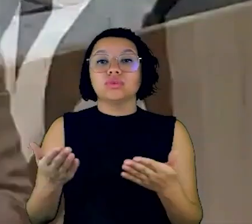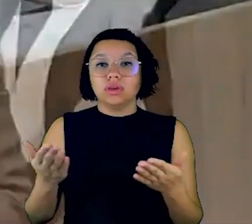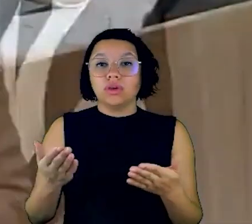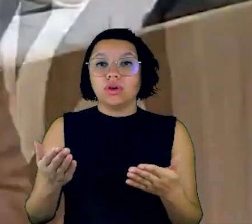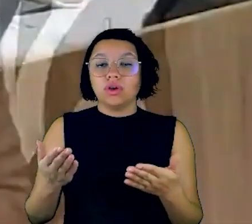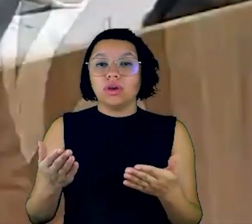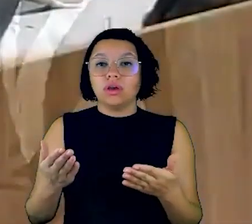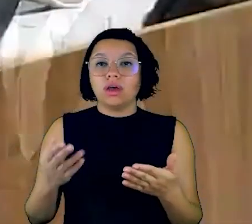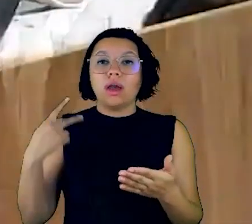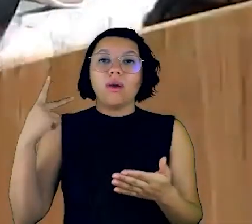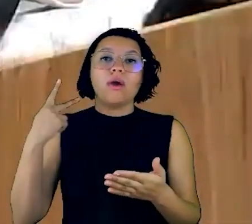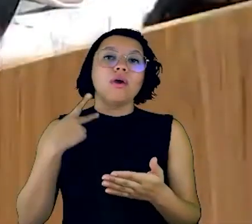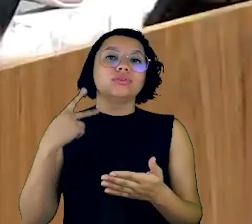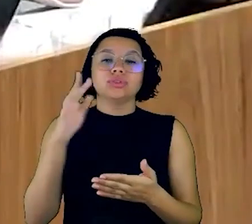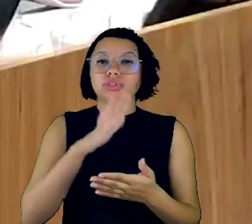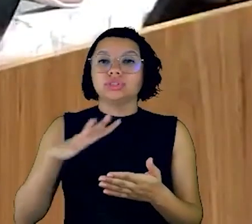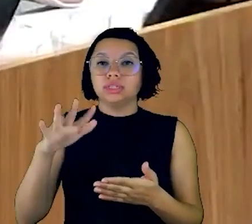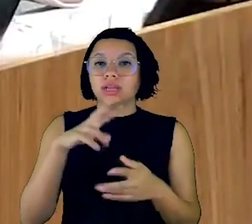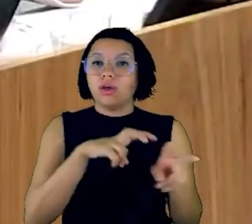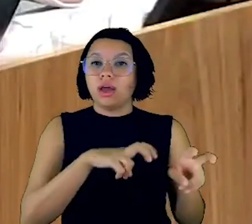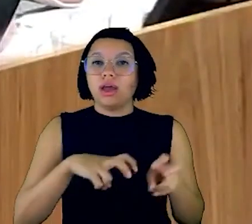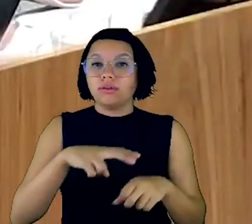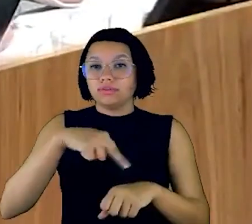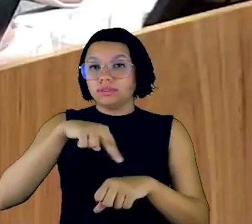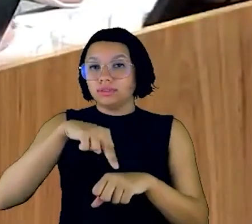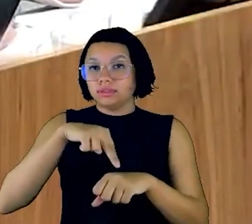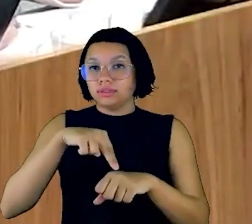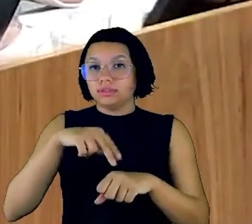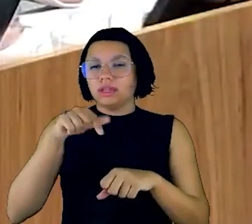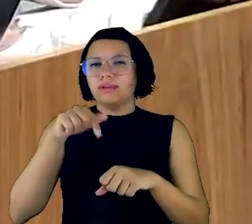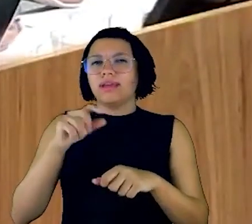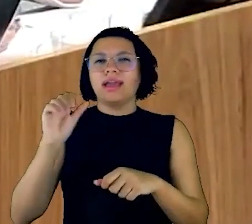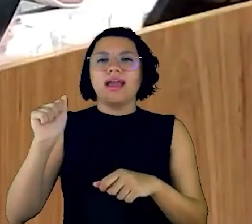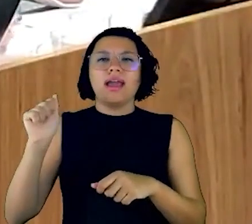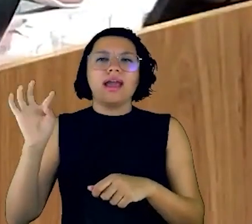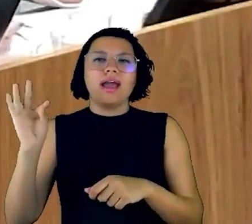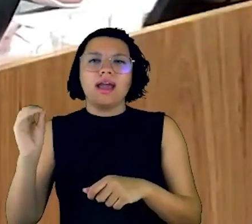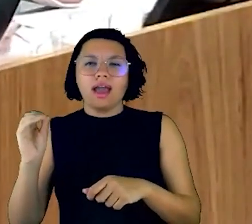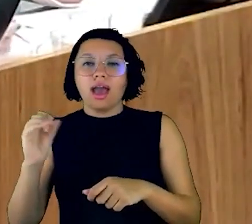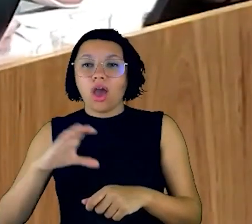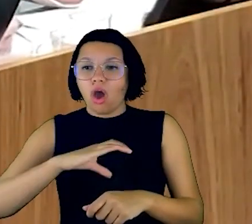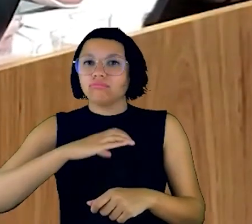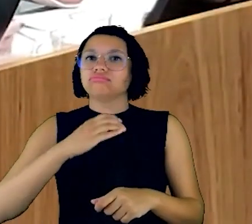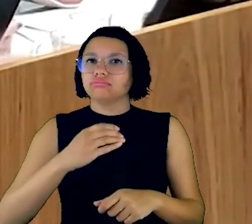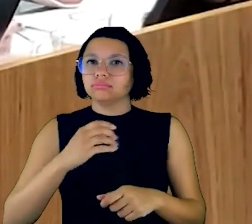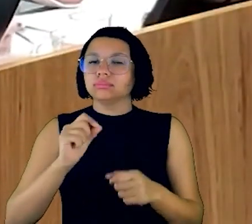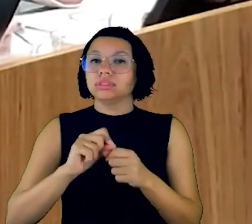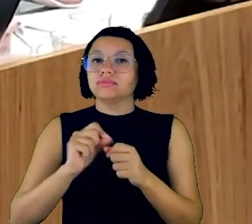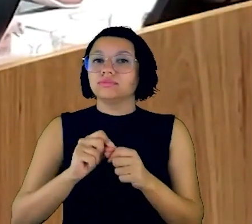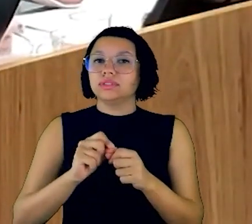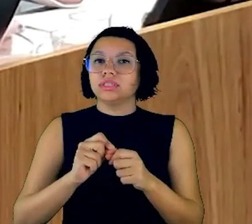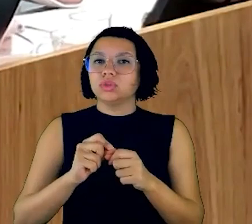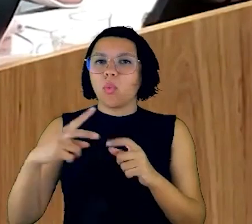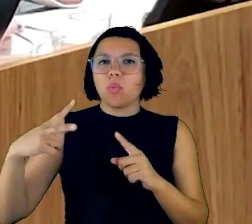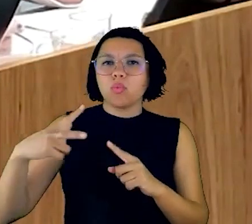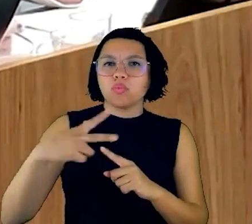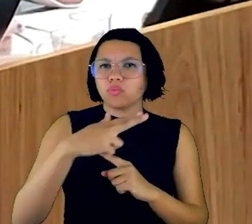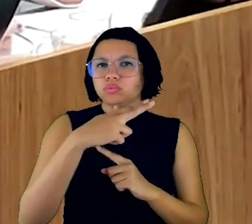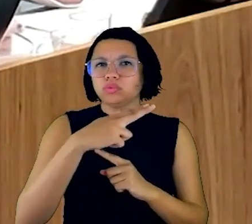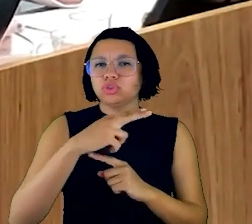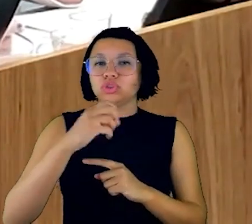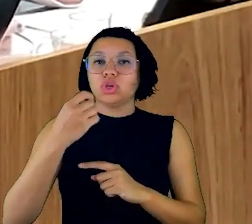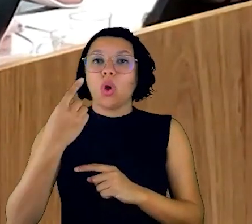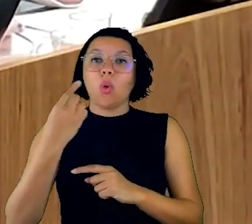Procuradoria-Geral da Fazenda Nacional, aquele ato corajoso que estabeleceu o corte de R$ 1 milhão e que